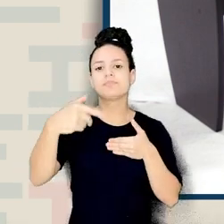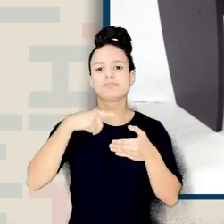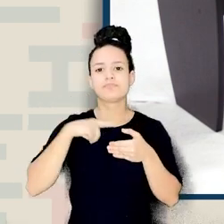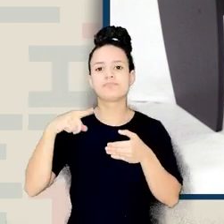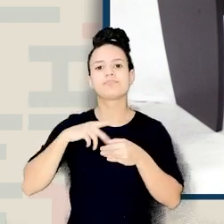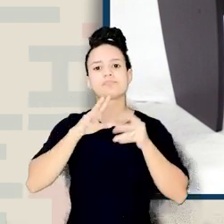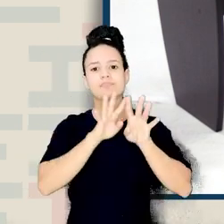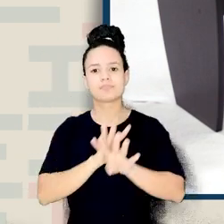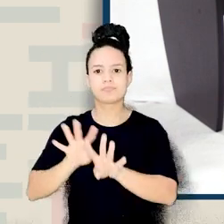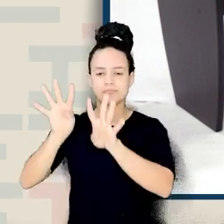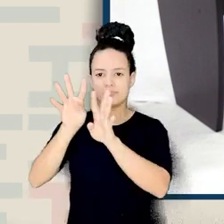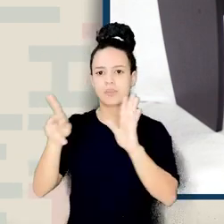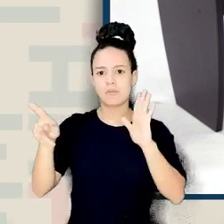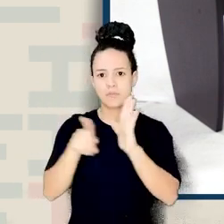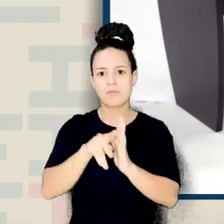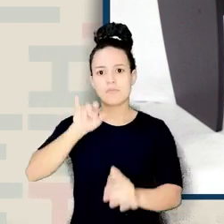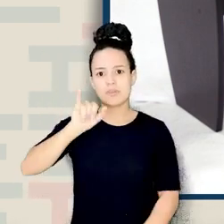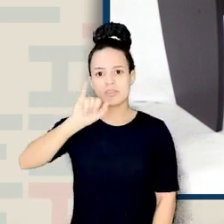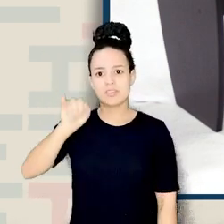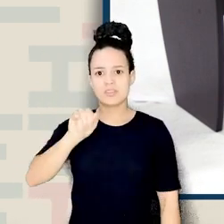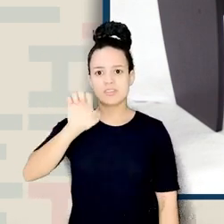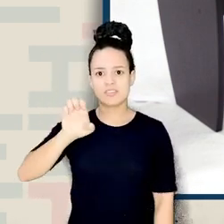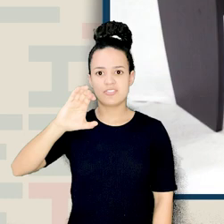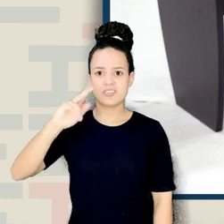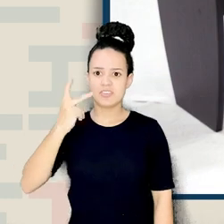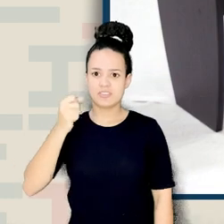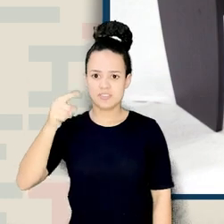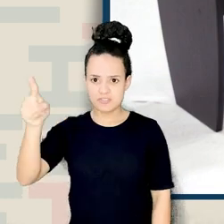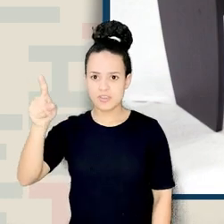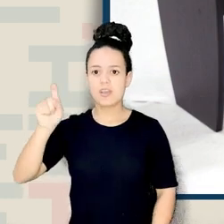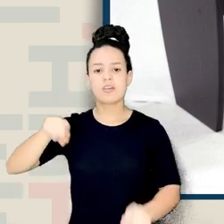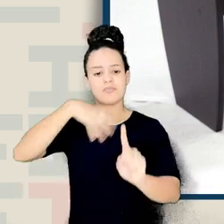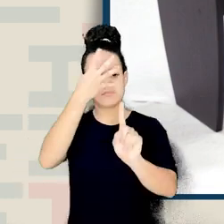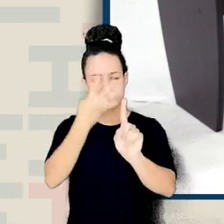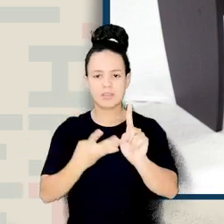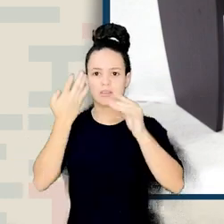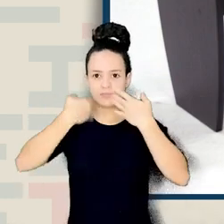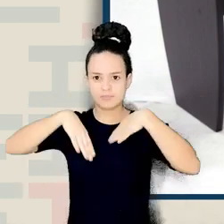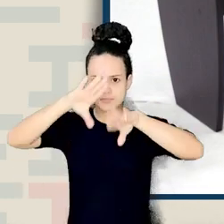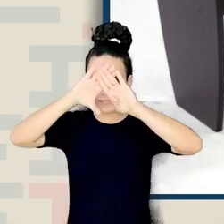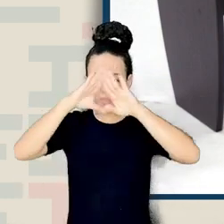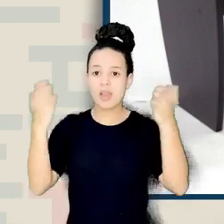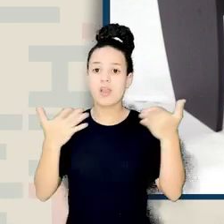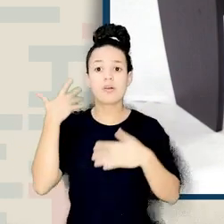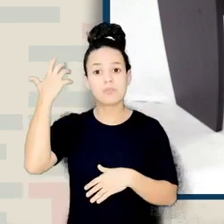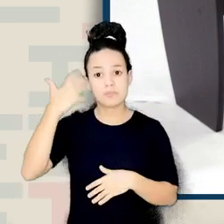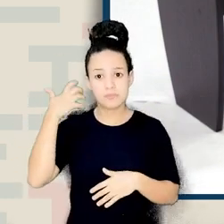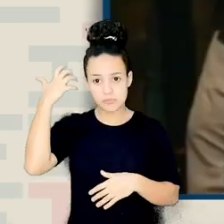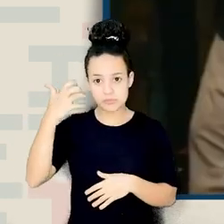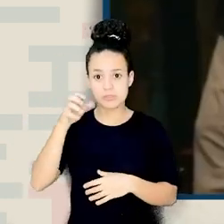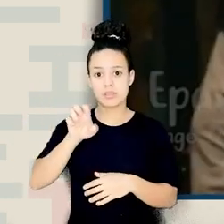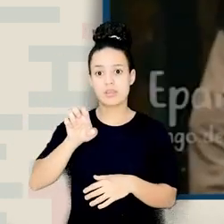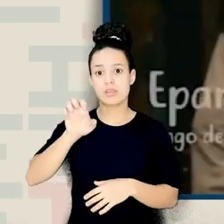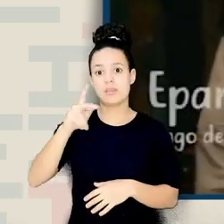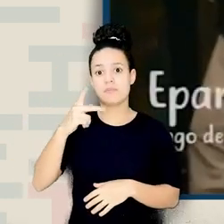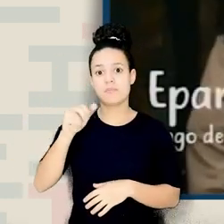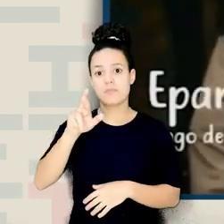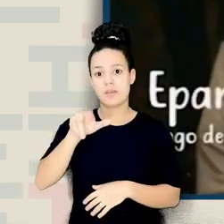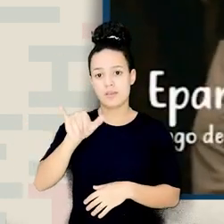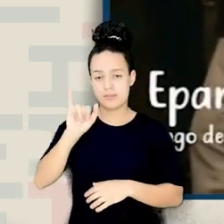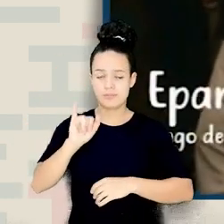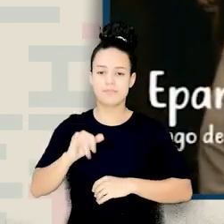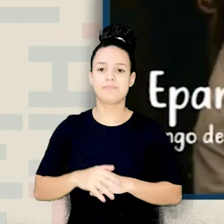do Ijexá, fazendo então em homenagem aos toques dos orixás. Com vocês agora a canção Epa-Rei.